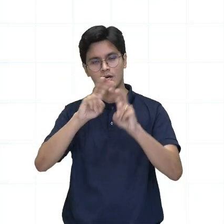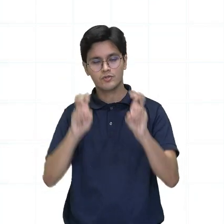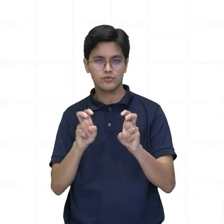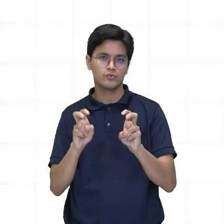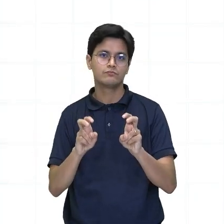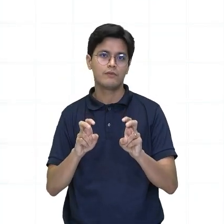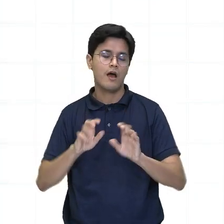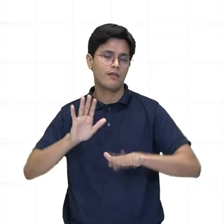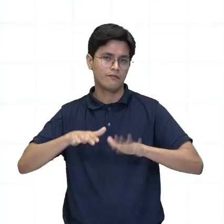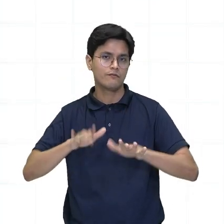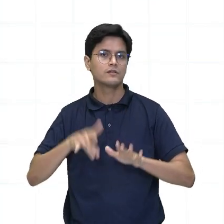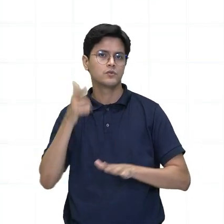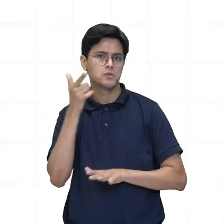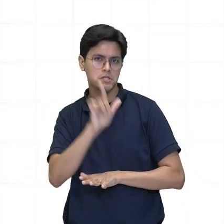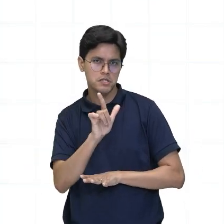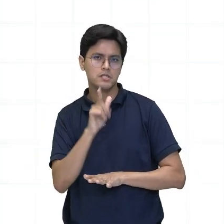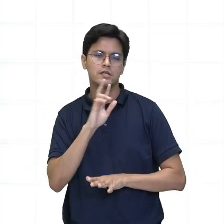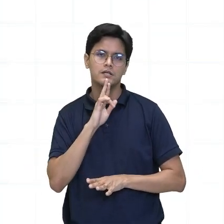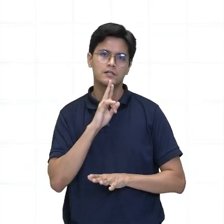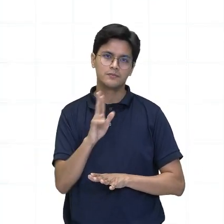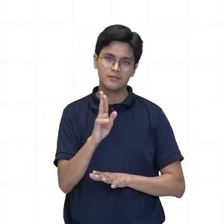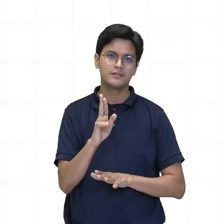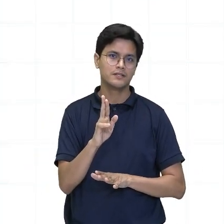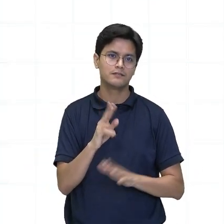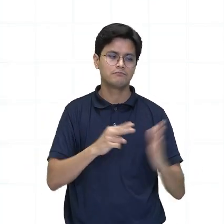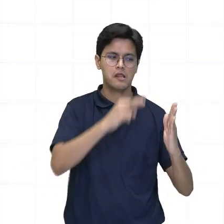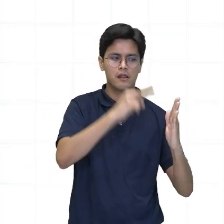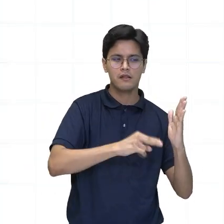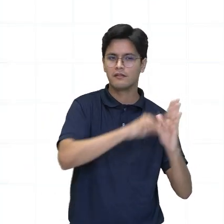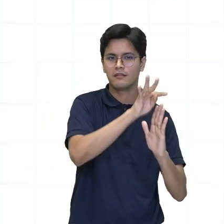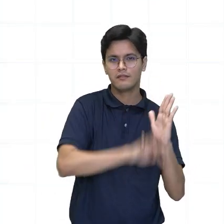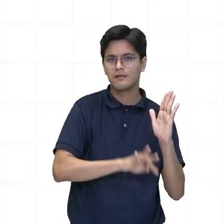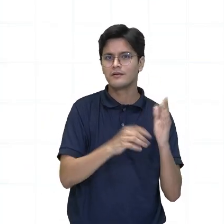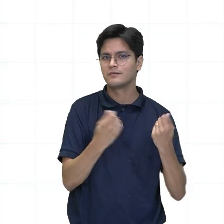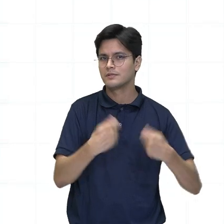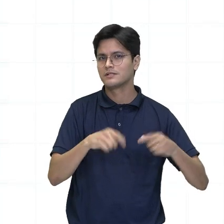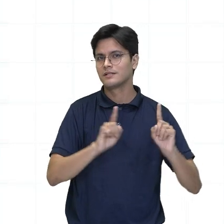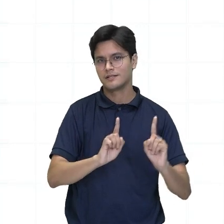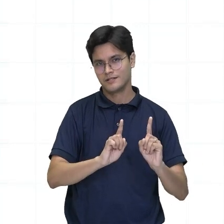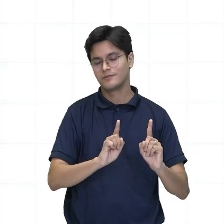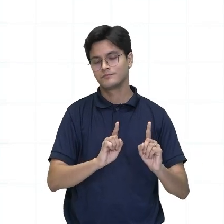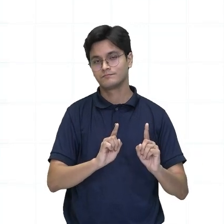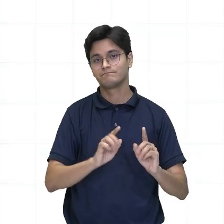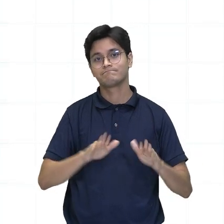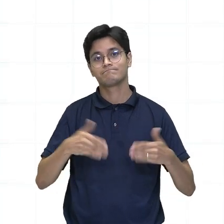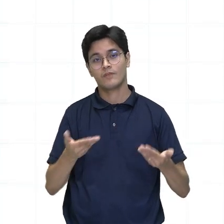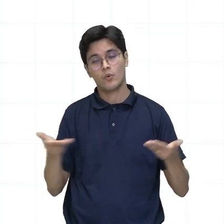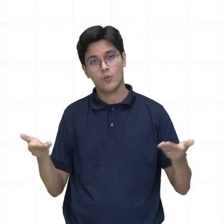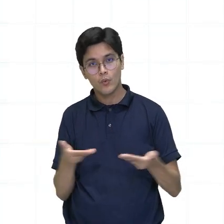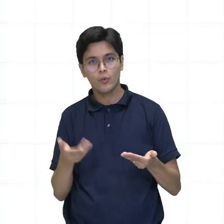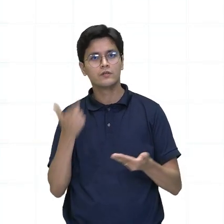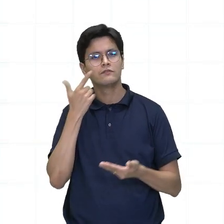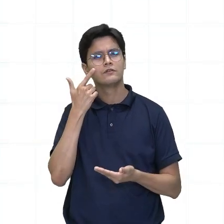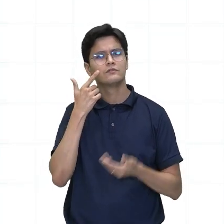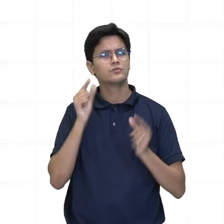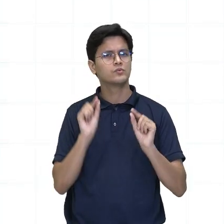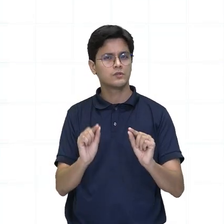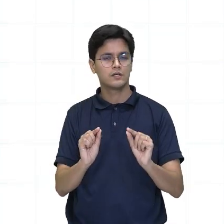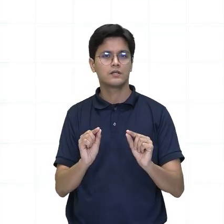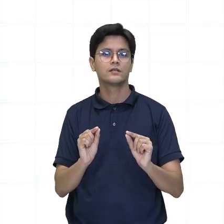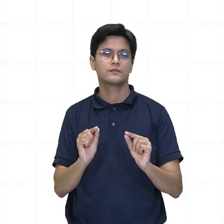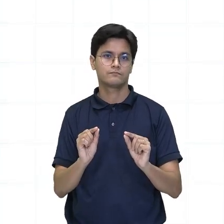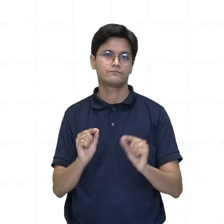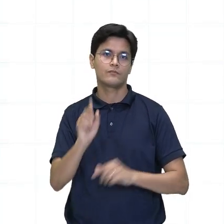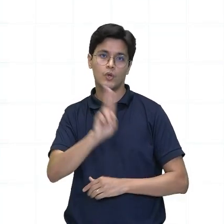precisar realmente ler o texto, alright? Então, vimos hoje o uso da